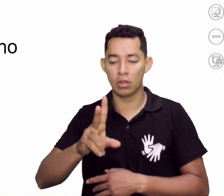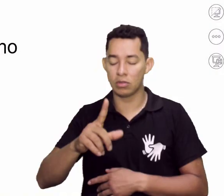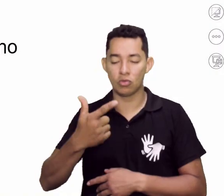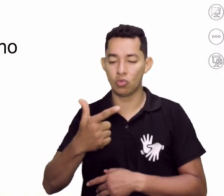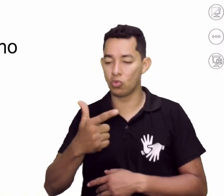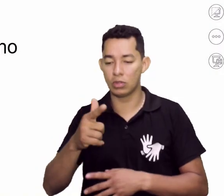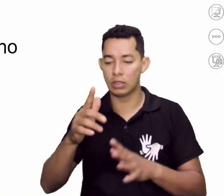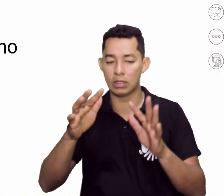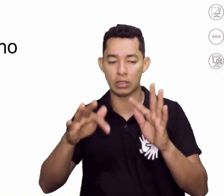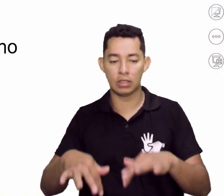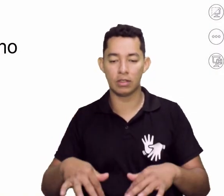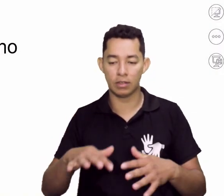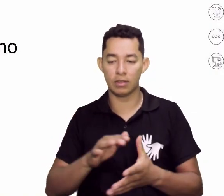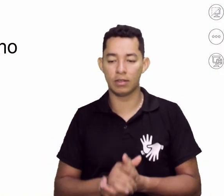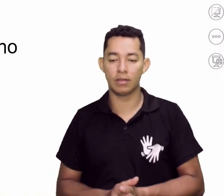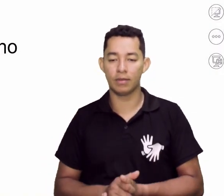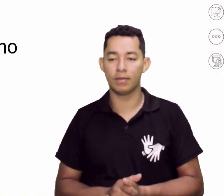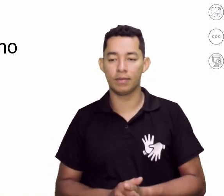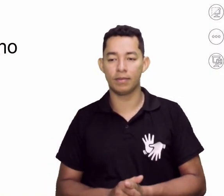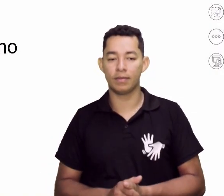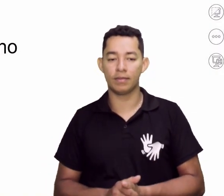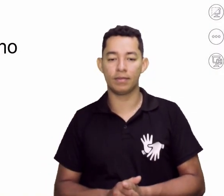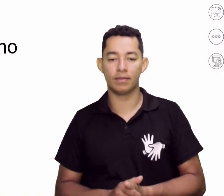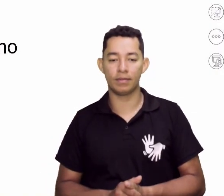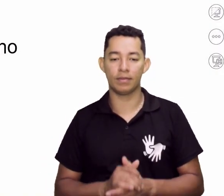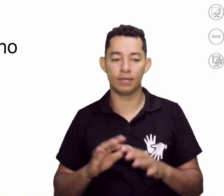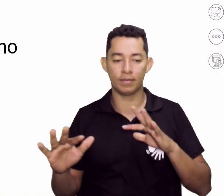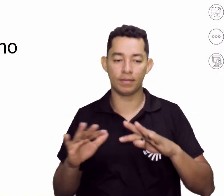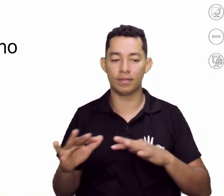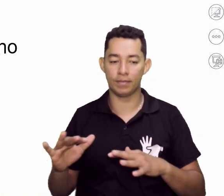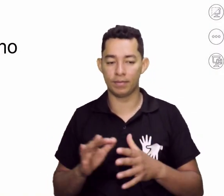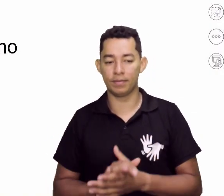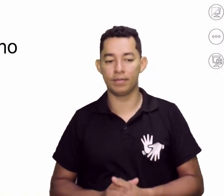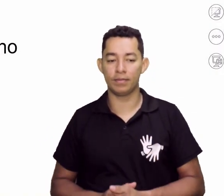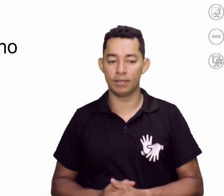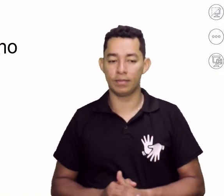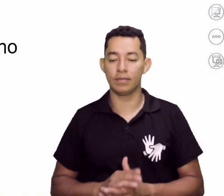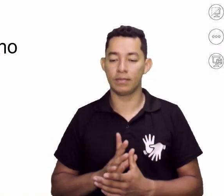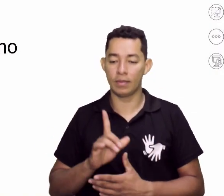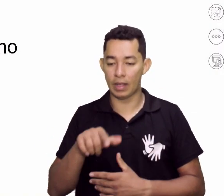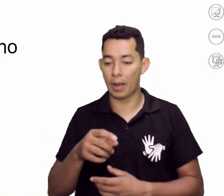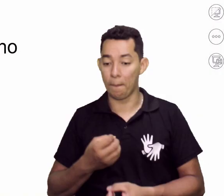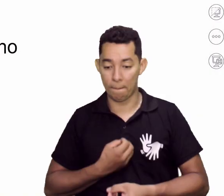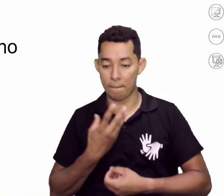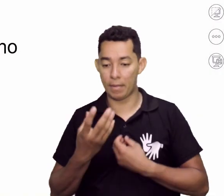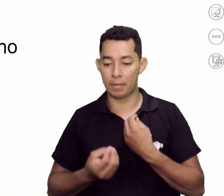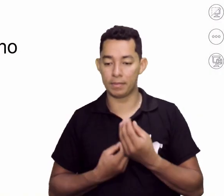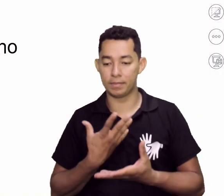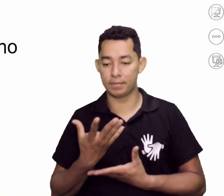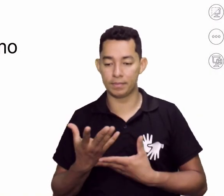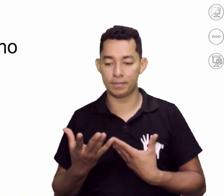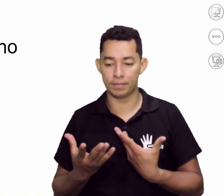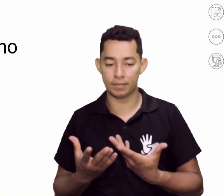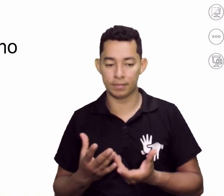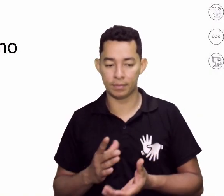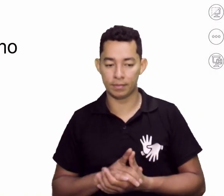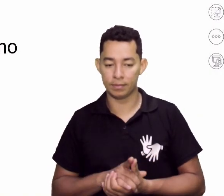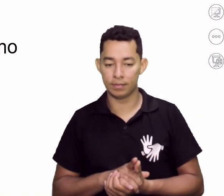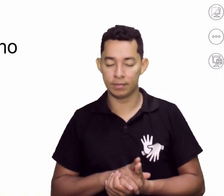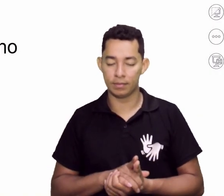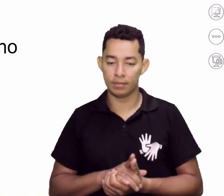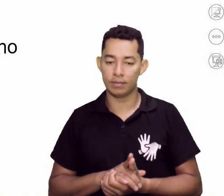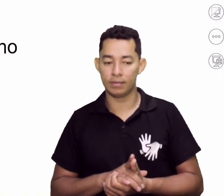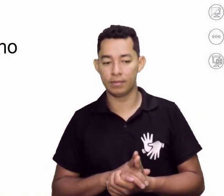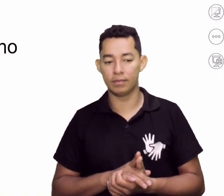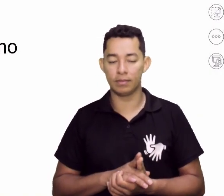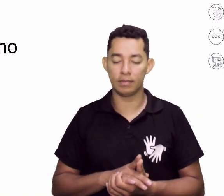né? Fica movimentando aí, né? E aí é uma poesia que você vê